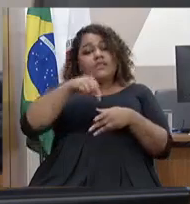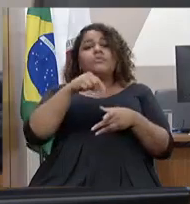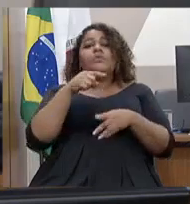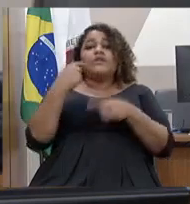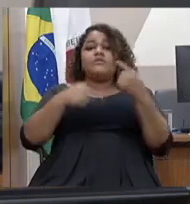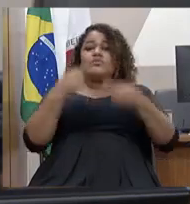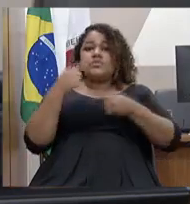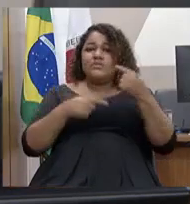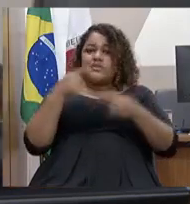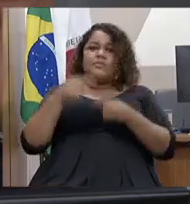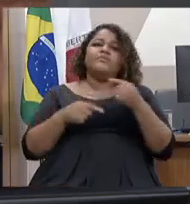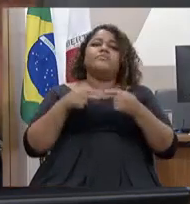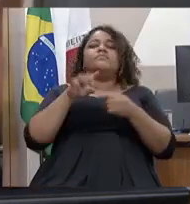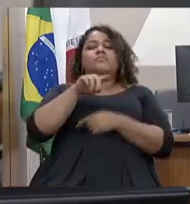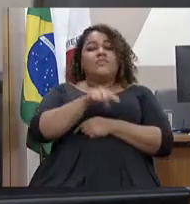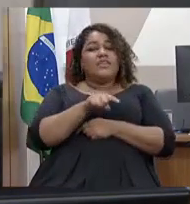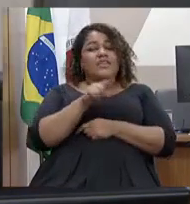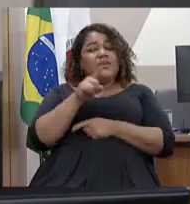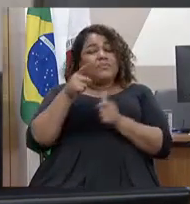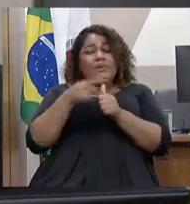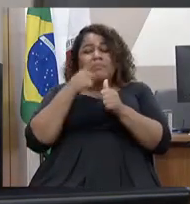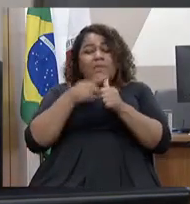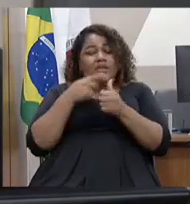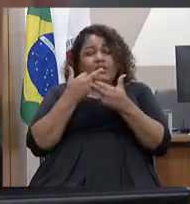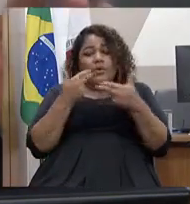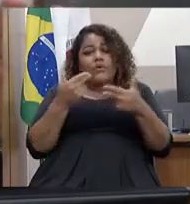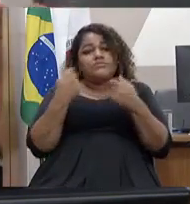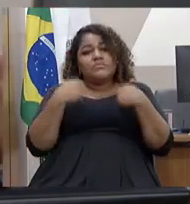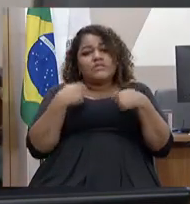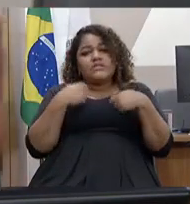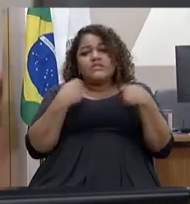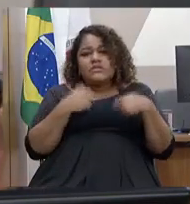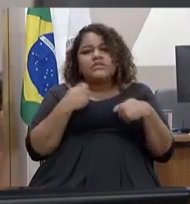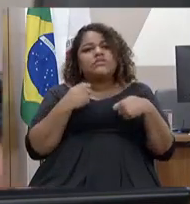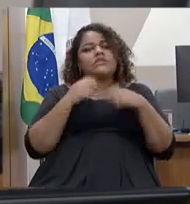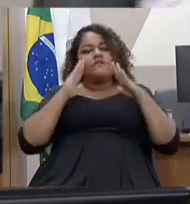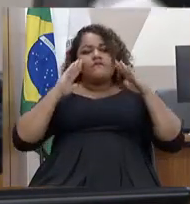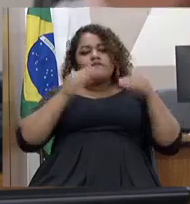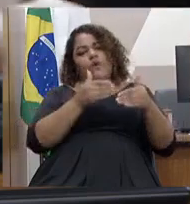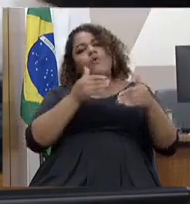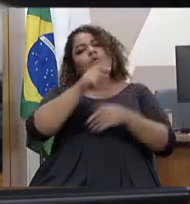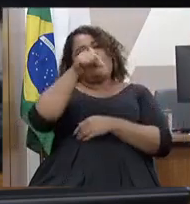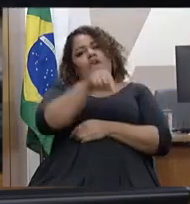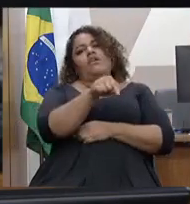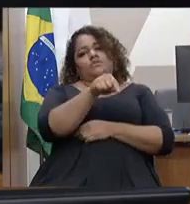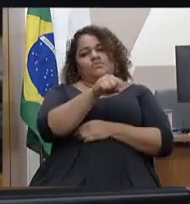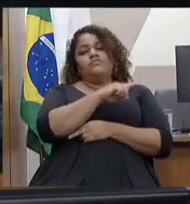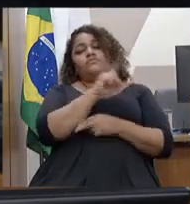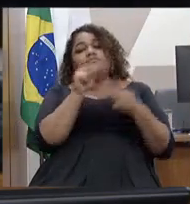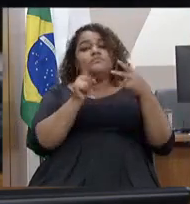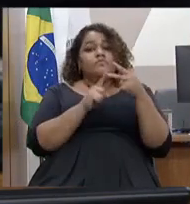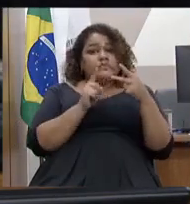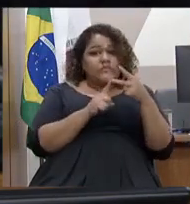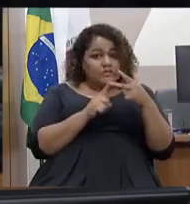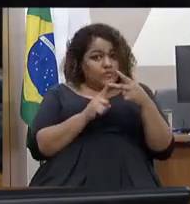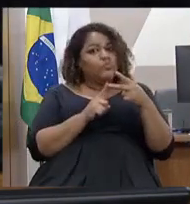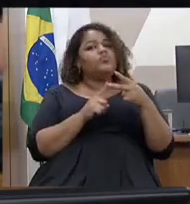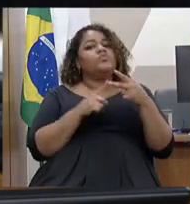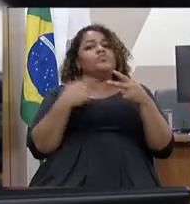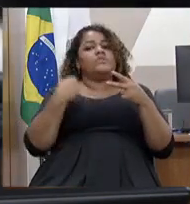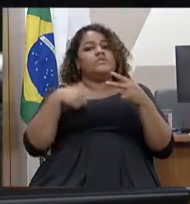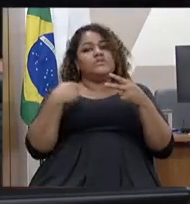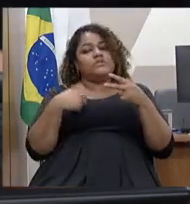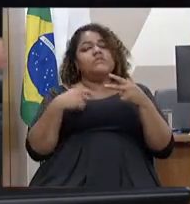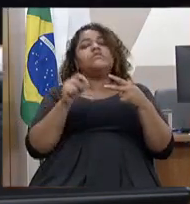e a sociedade Esse é o primeiro item que tem que constar nessa nossa nova luta o segundo item que eu quero com abordar aqui